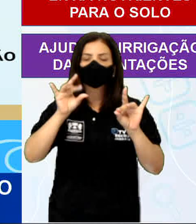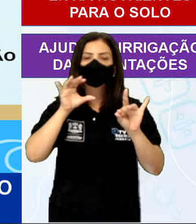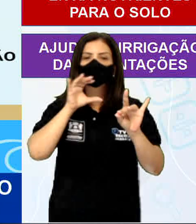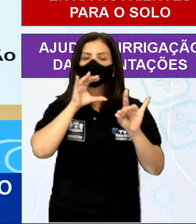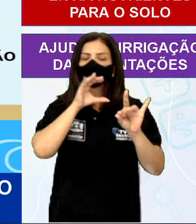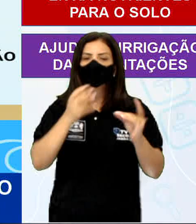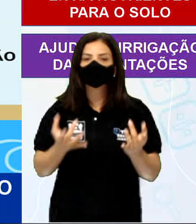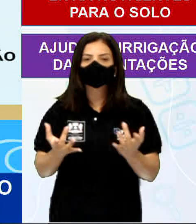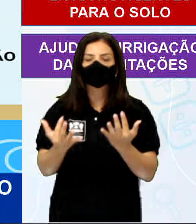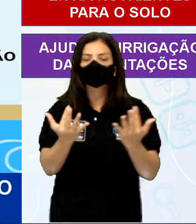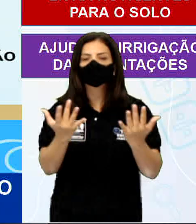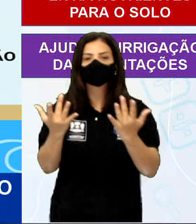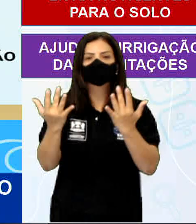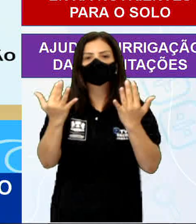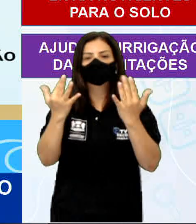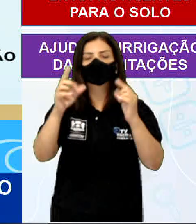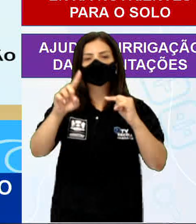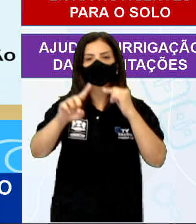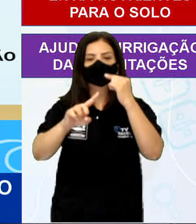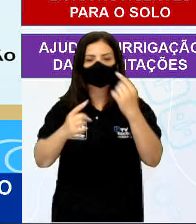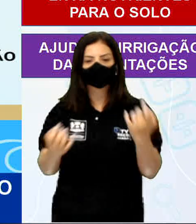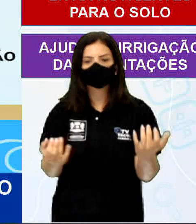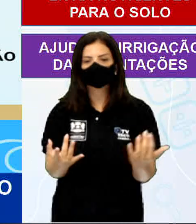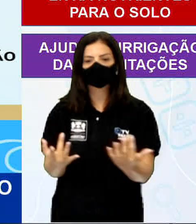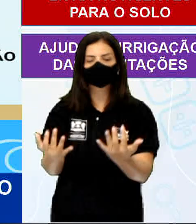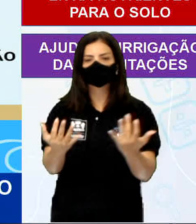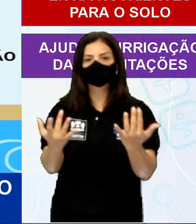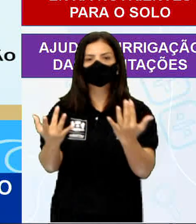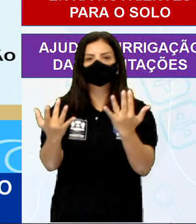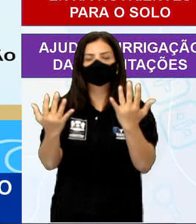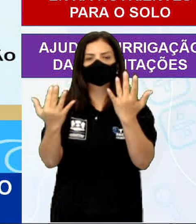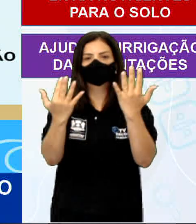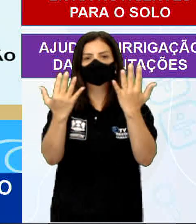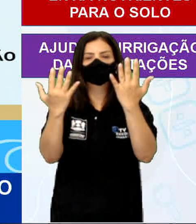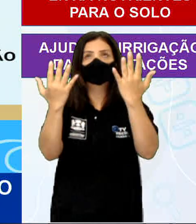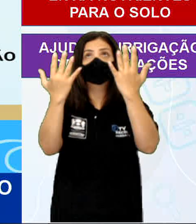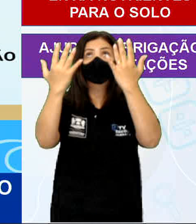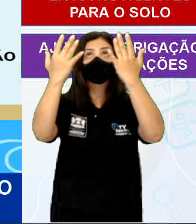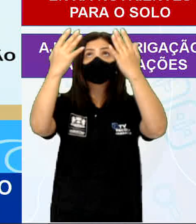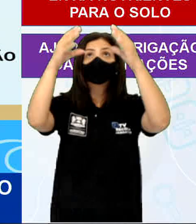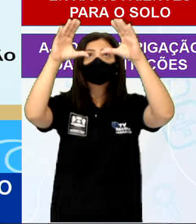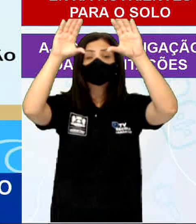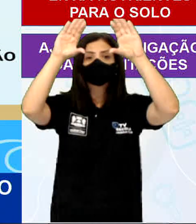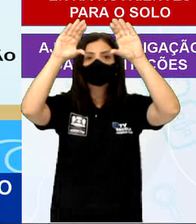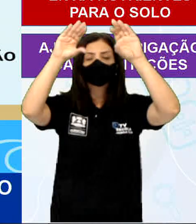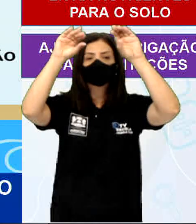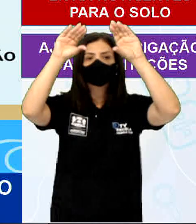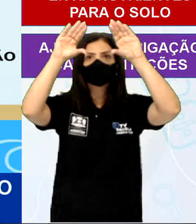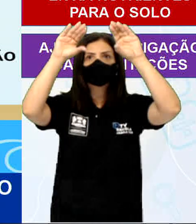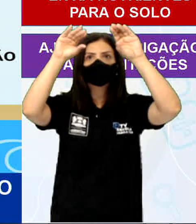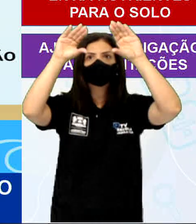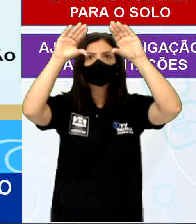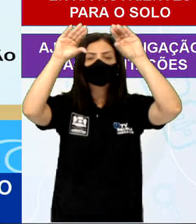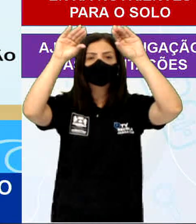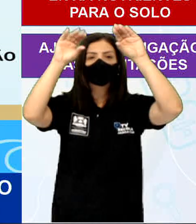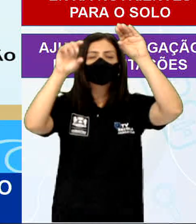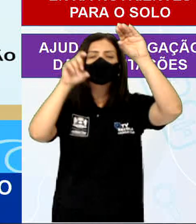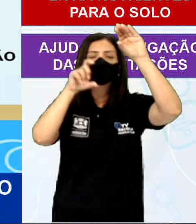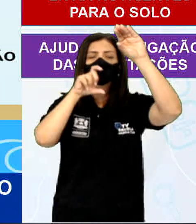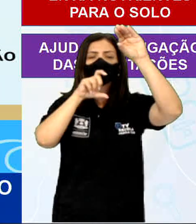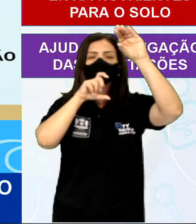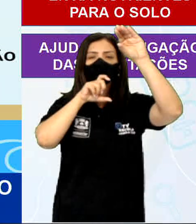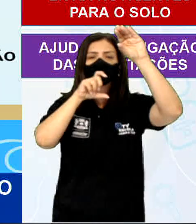ela se torna vapor, ela evapora, evaporando, chega até as nuvens, esfria,